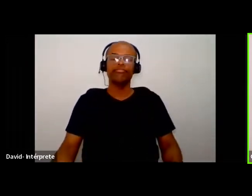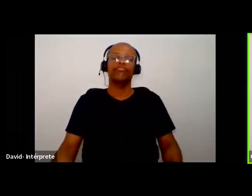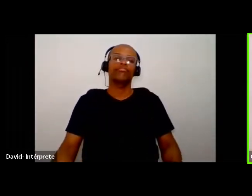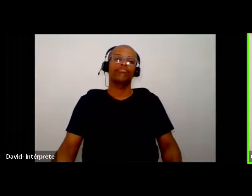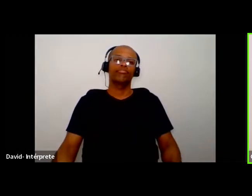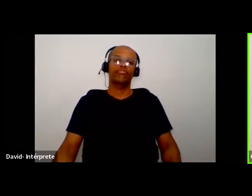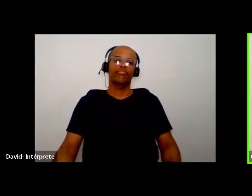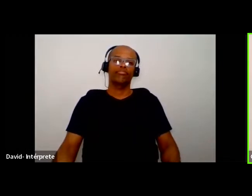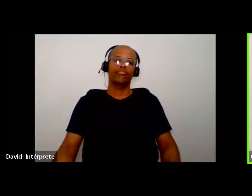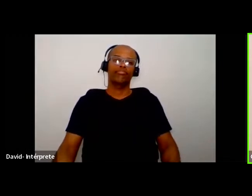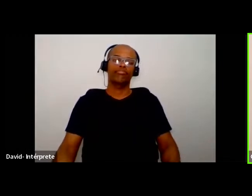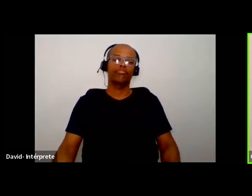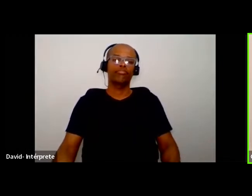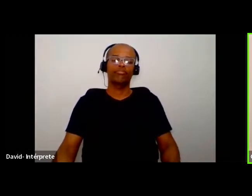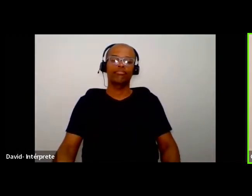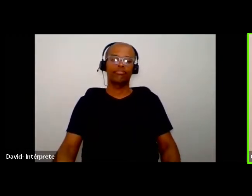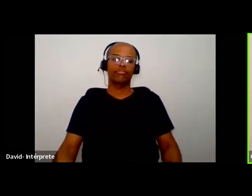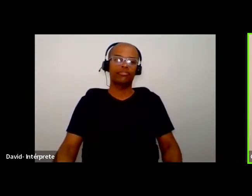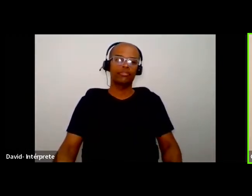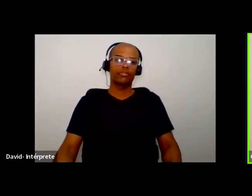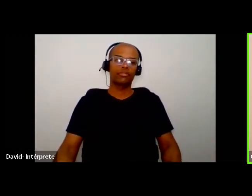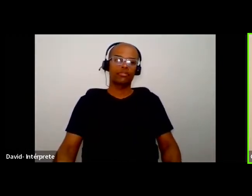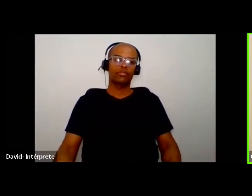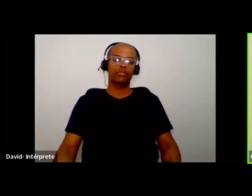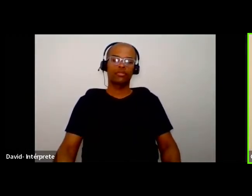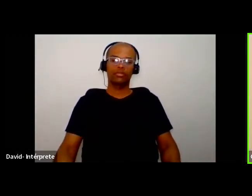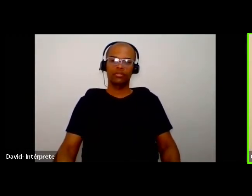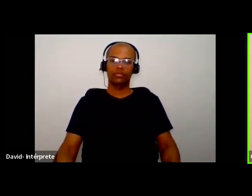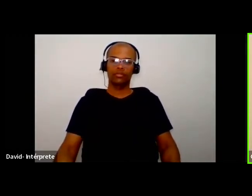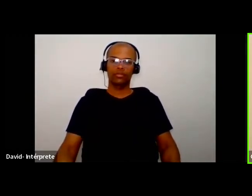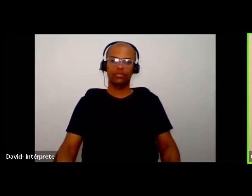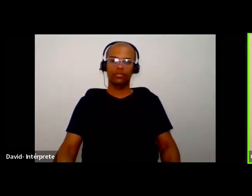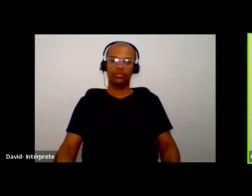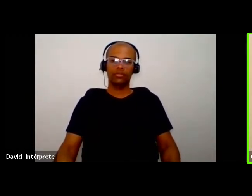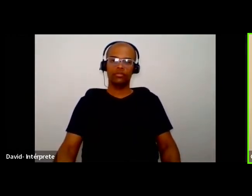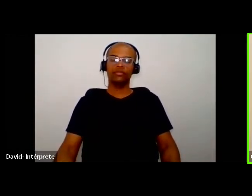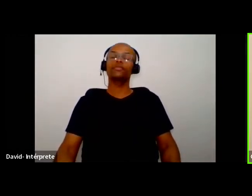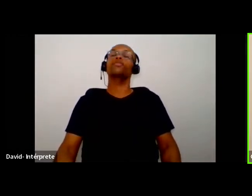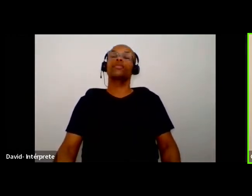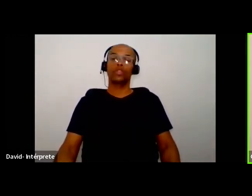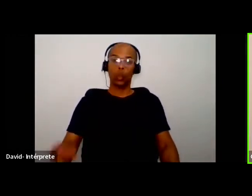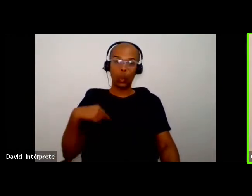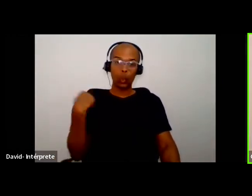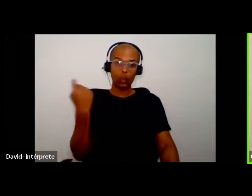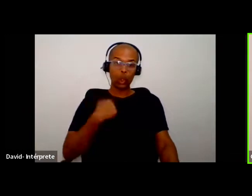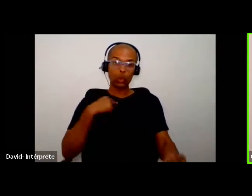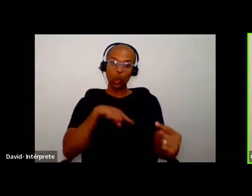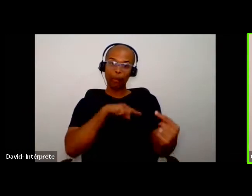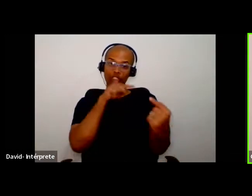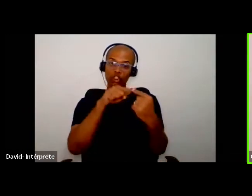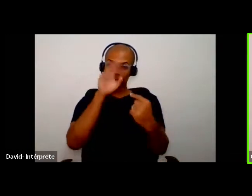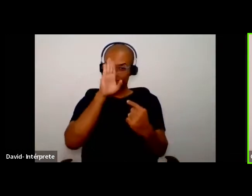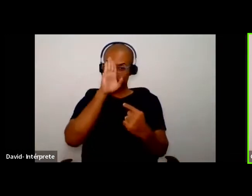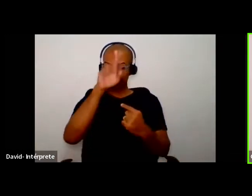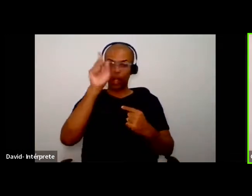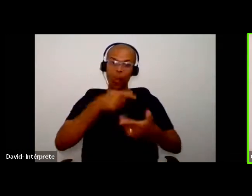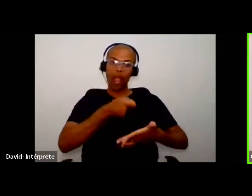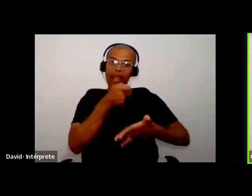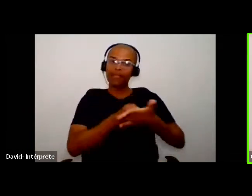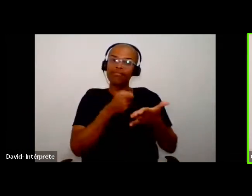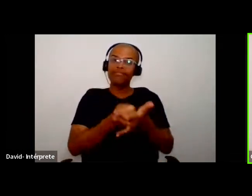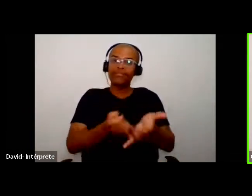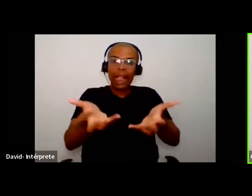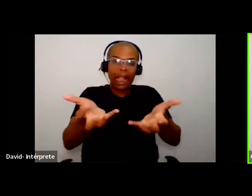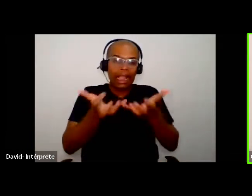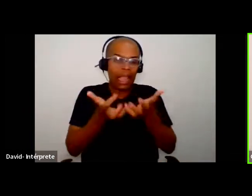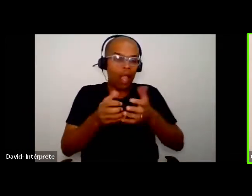Então, o objetivo maior, né, nosso na verdade, uma luta por uma educação